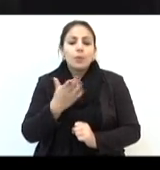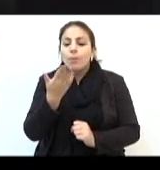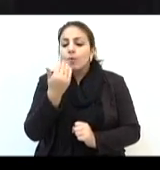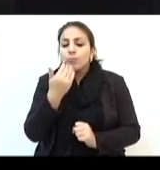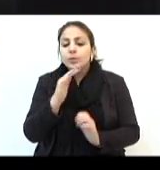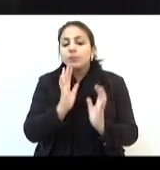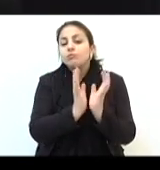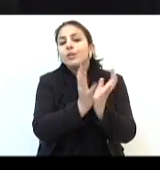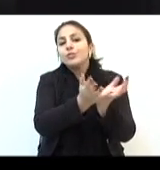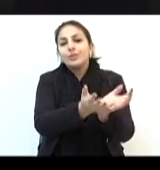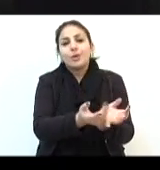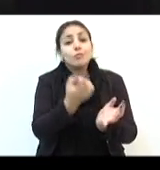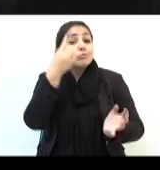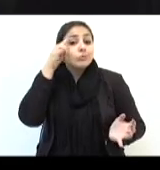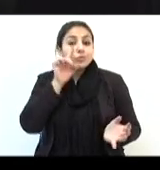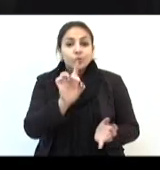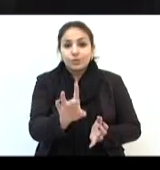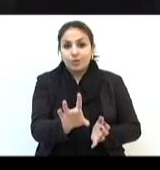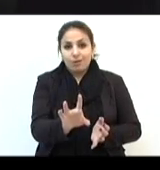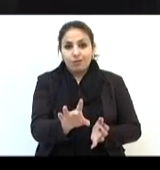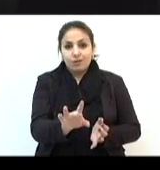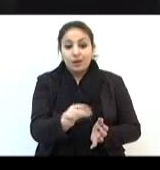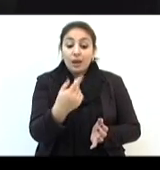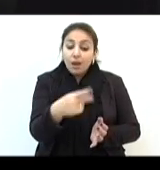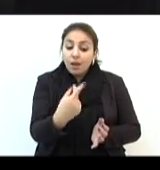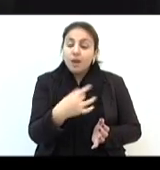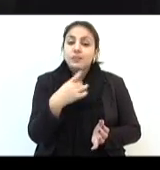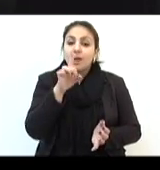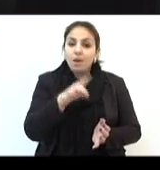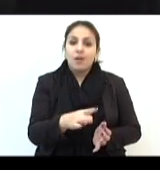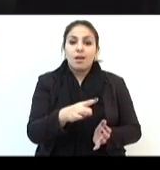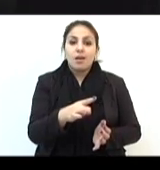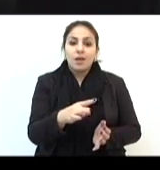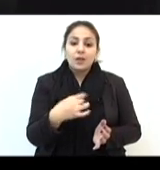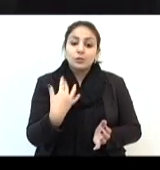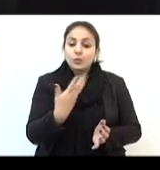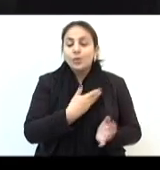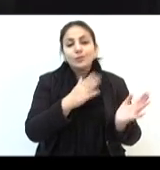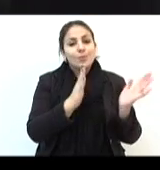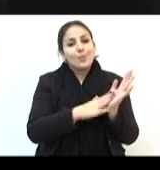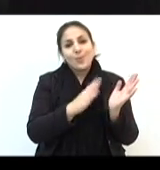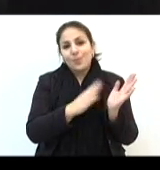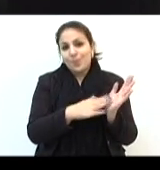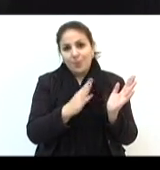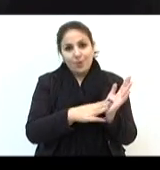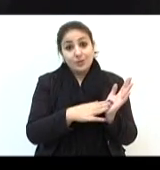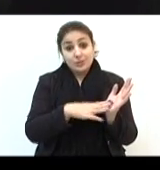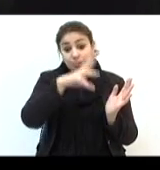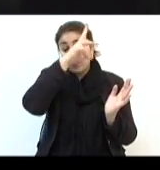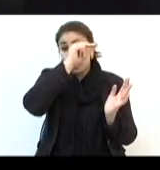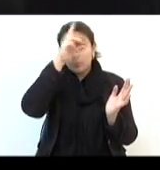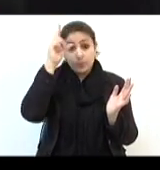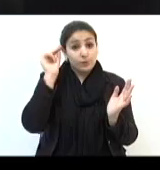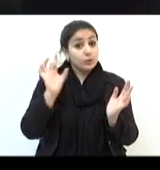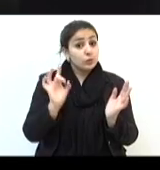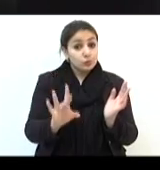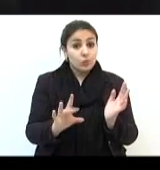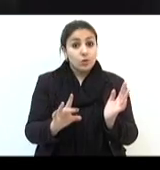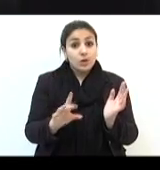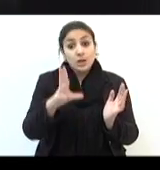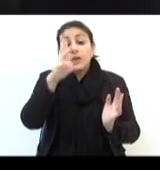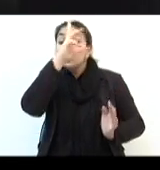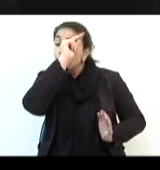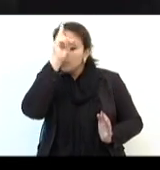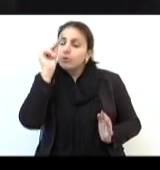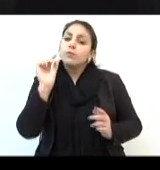de vegetal num dia da semana. Este é a nossa única proposição para o prefeito, e isso o prefeito vai